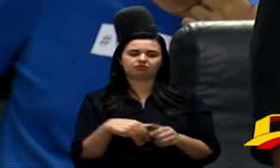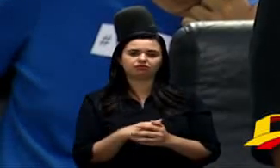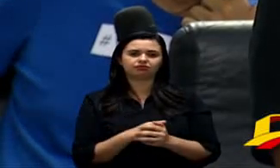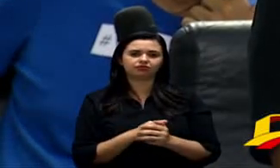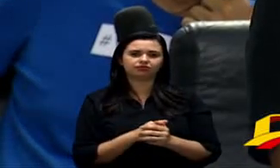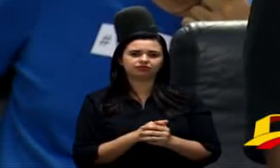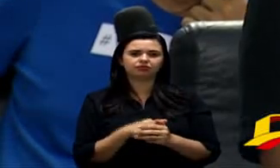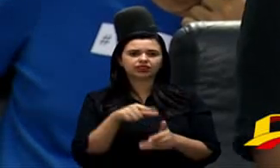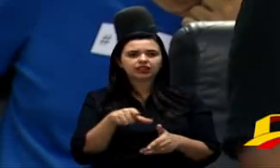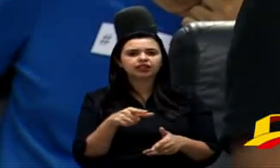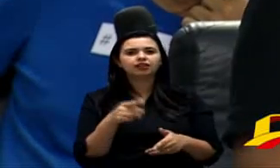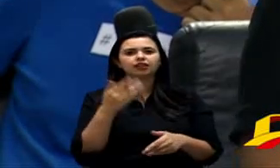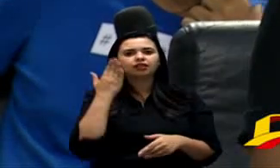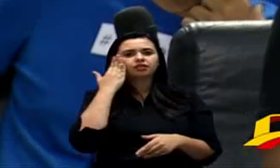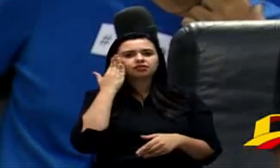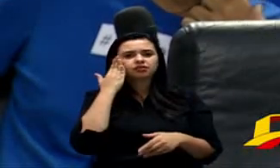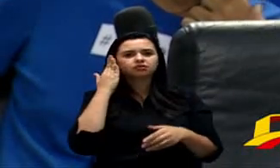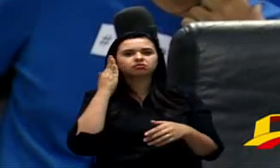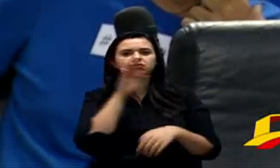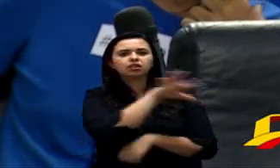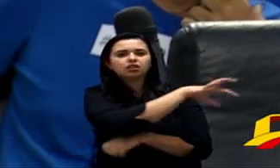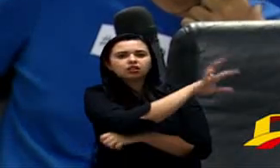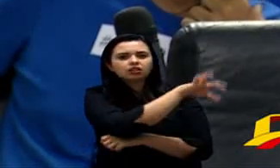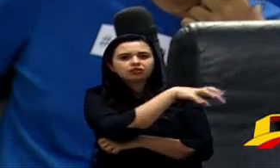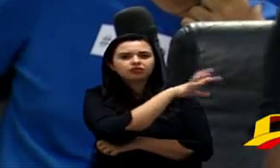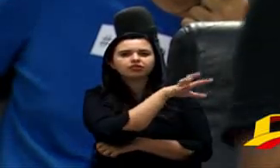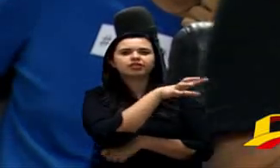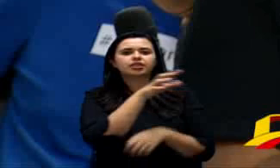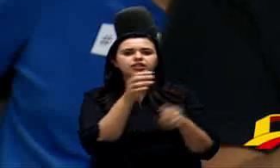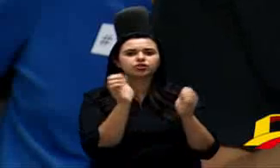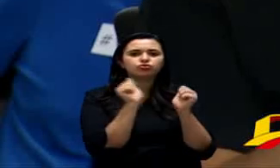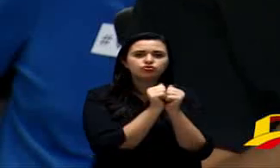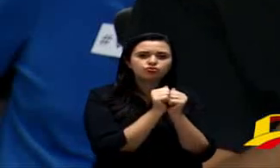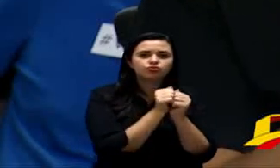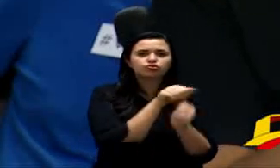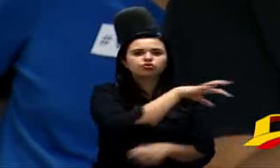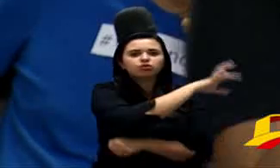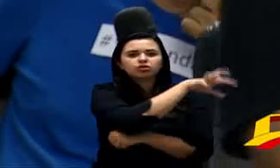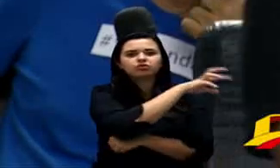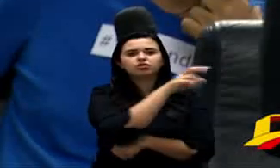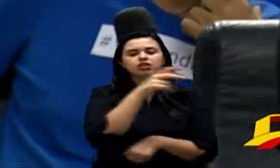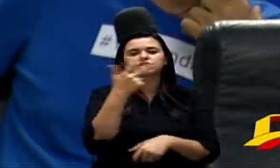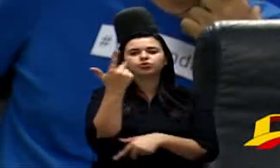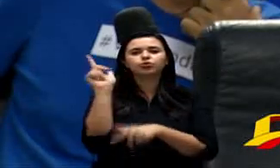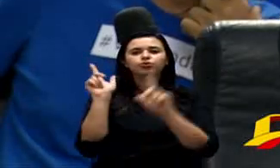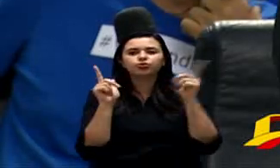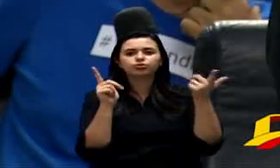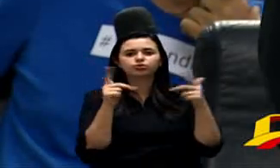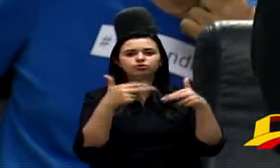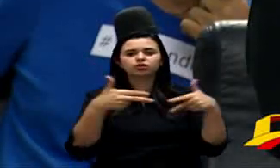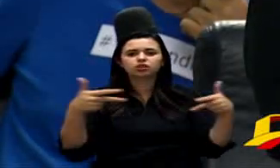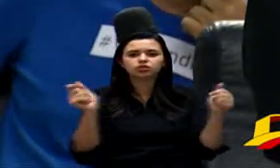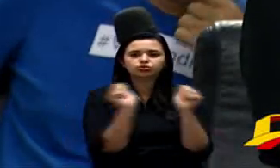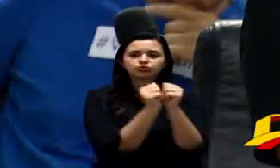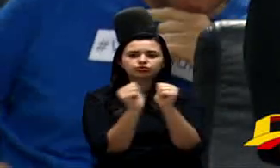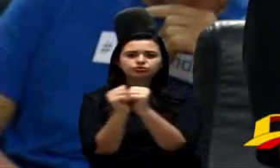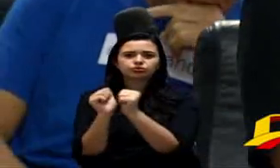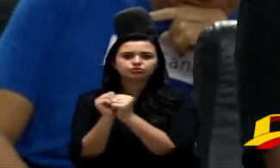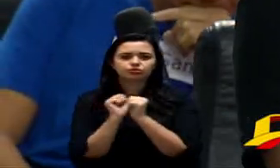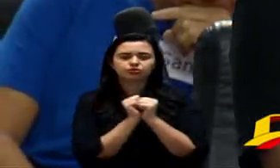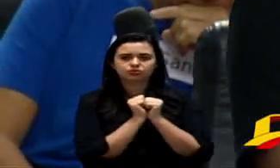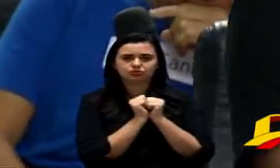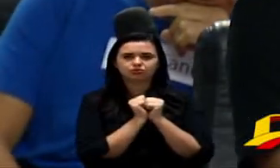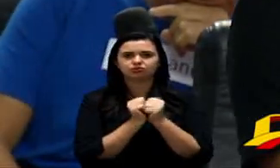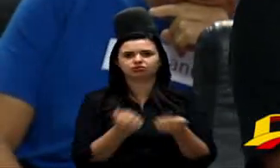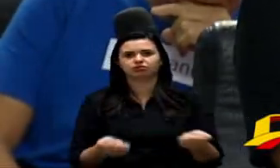elefante, como ser da sua espécie, explorar o lugar, sem ouvir e sem conhecer o